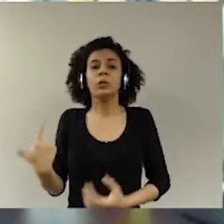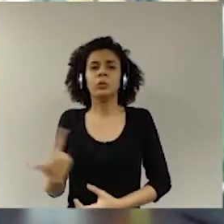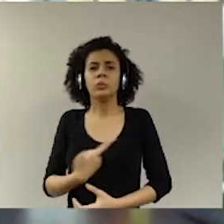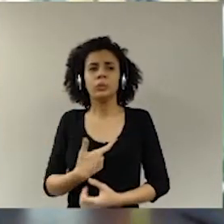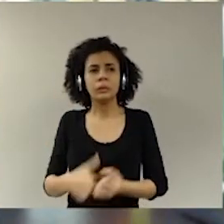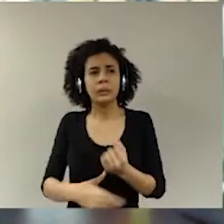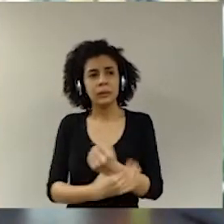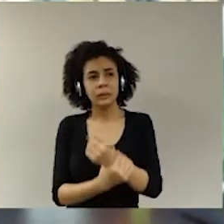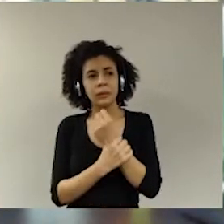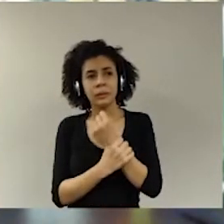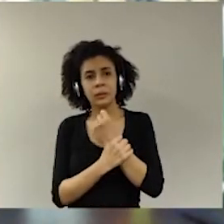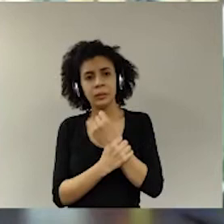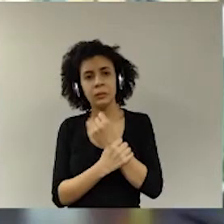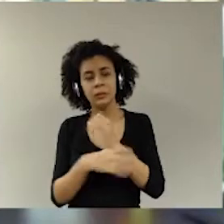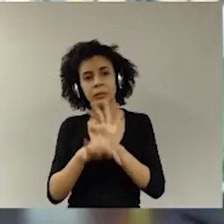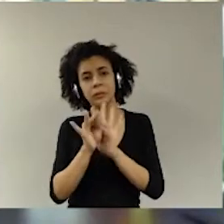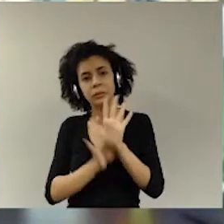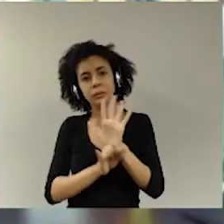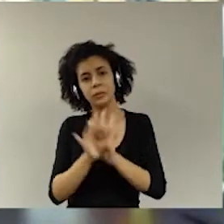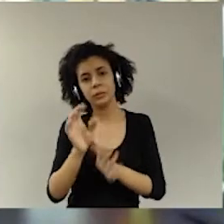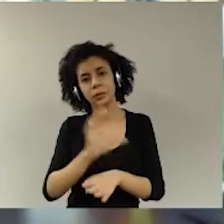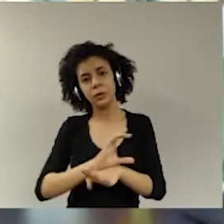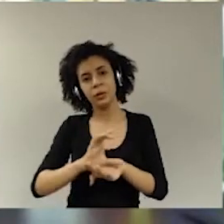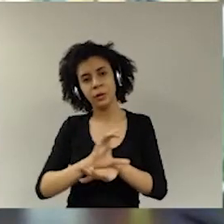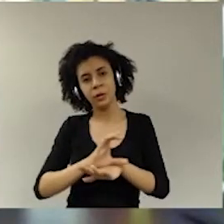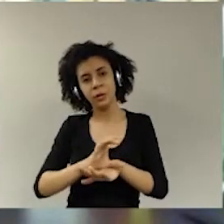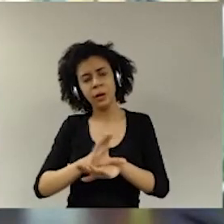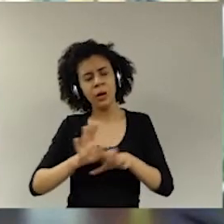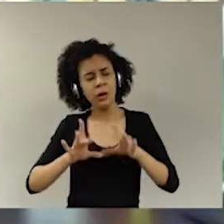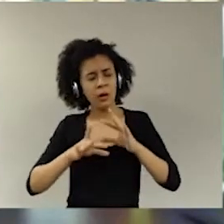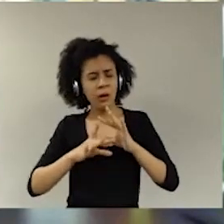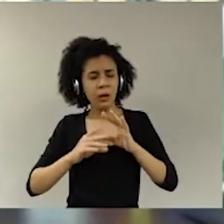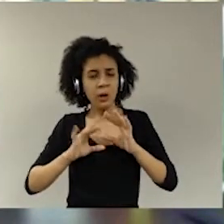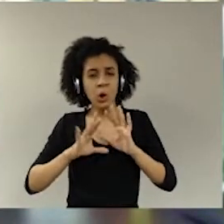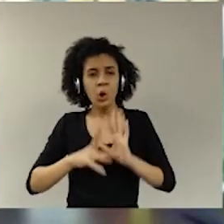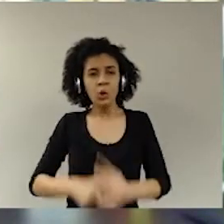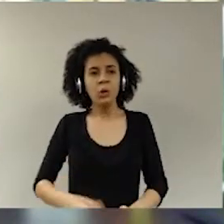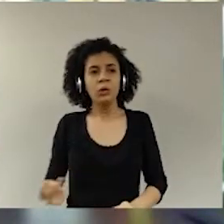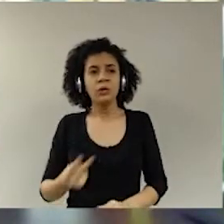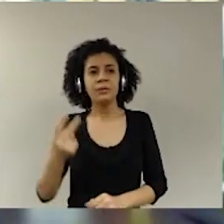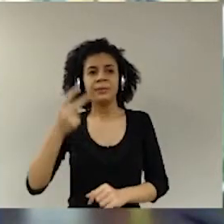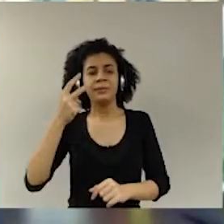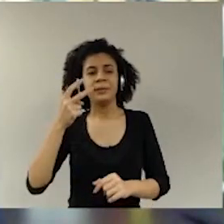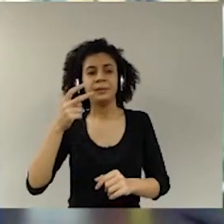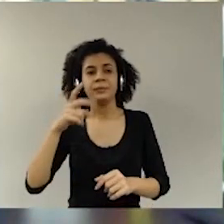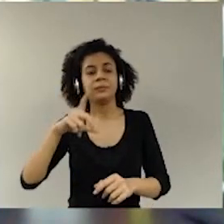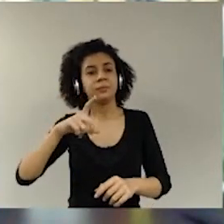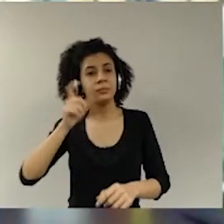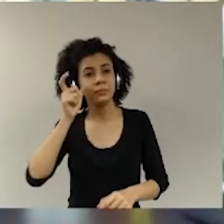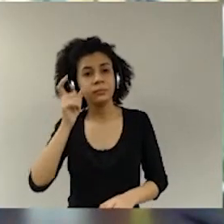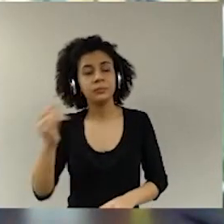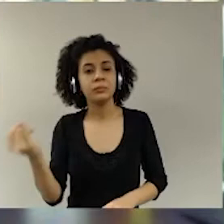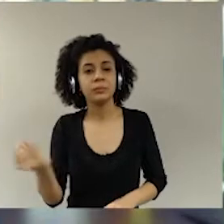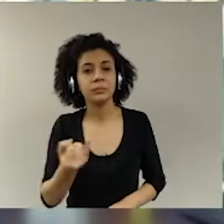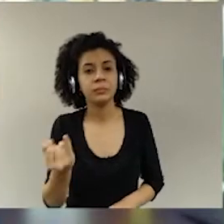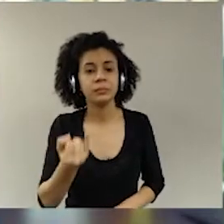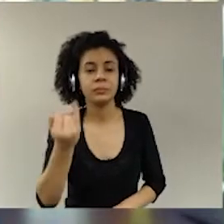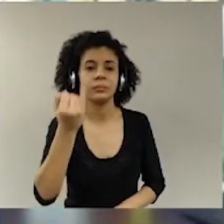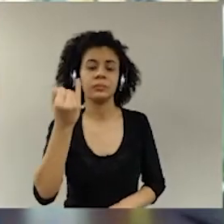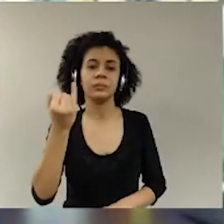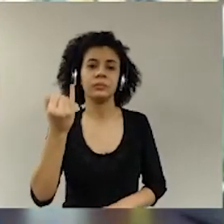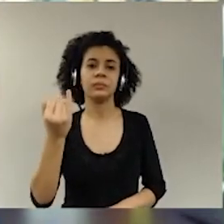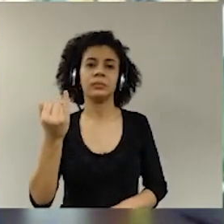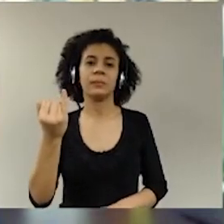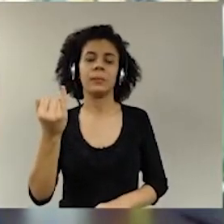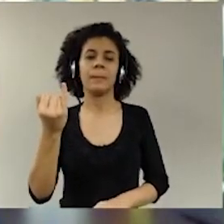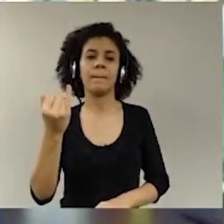porto seguro, o texto constitucional e todos aqueles valores constitucionais que ressaltam a importância